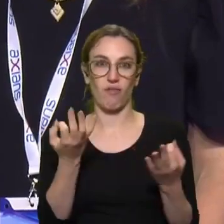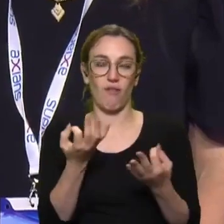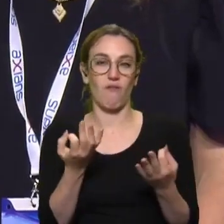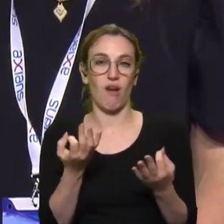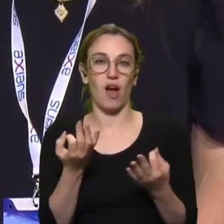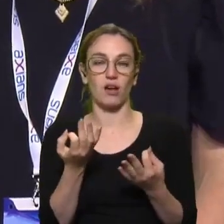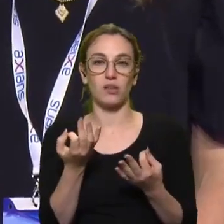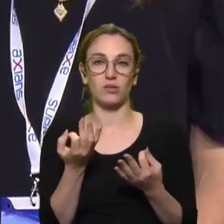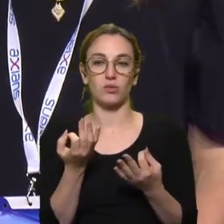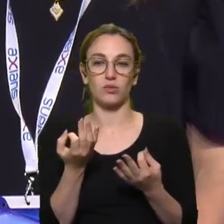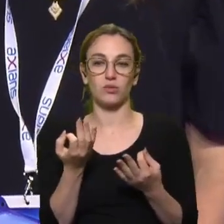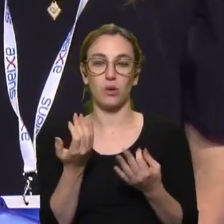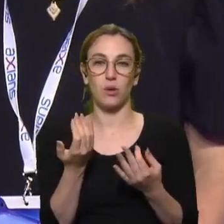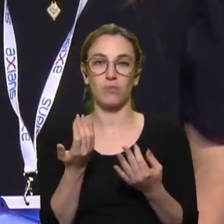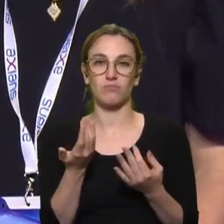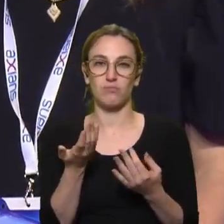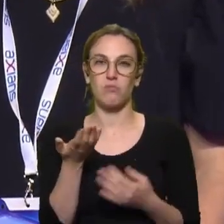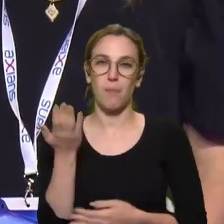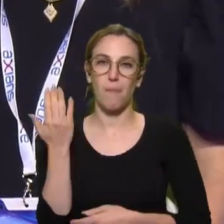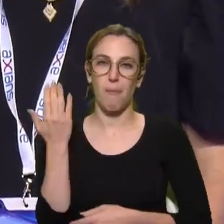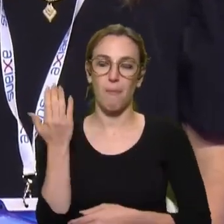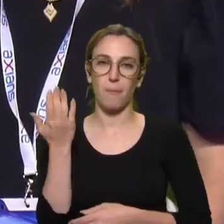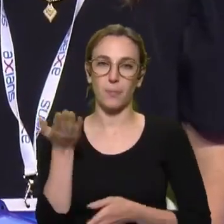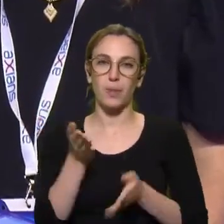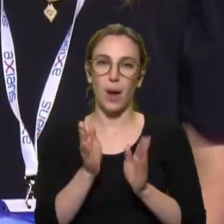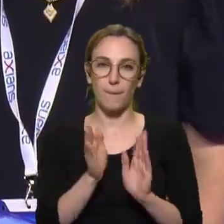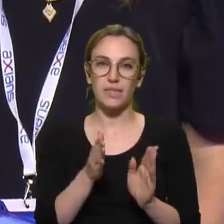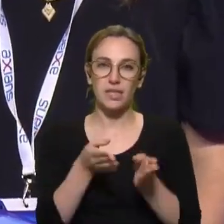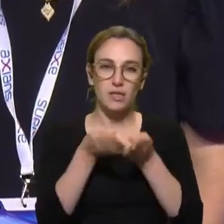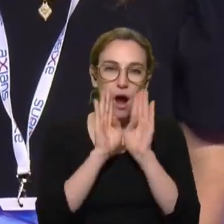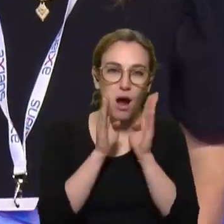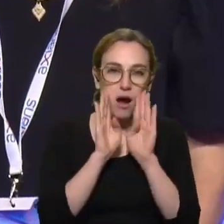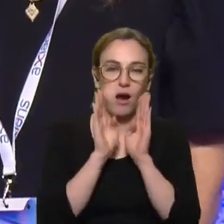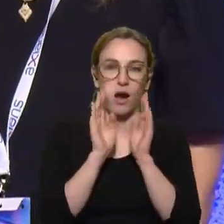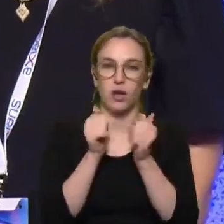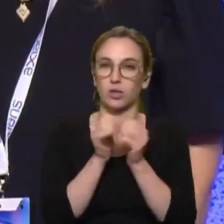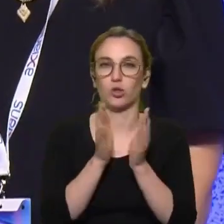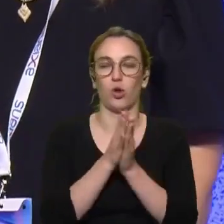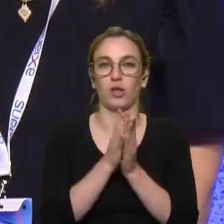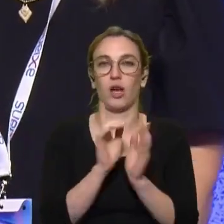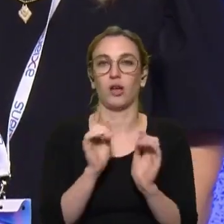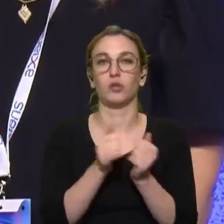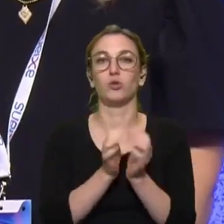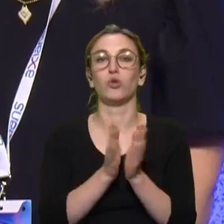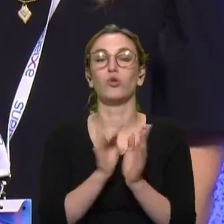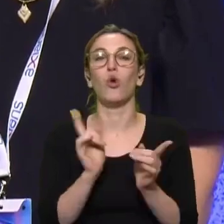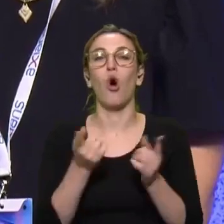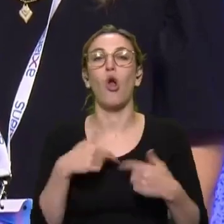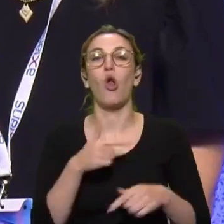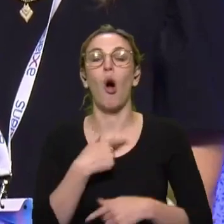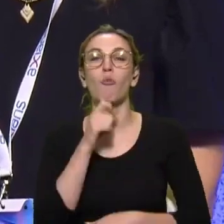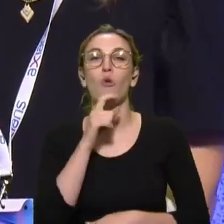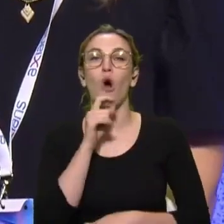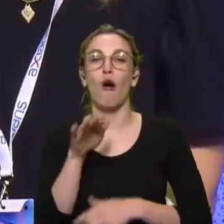quanto isto merece toda a atenção possível, e tudo aquilo que nós possamos fazer para